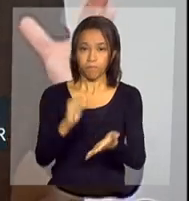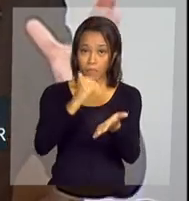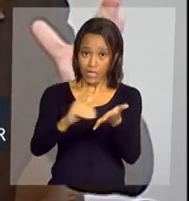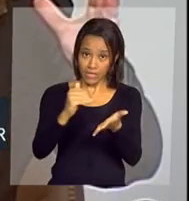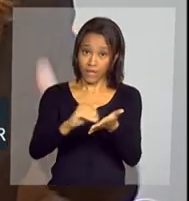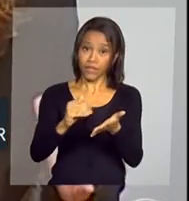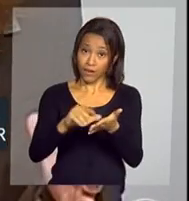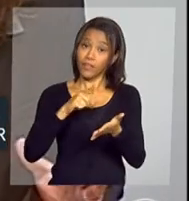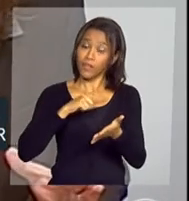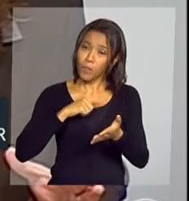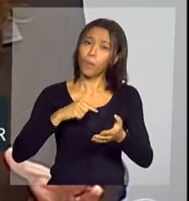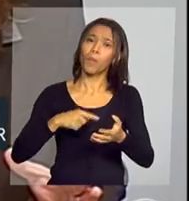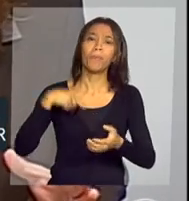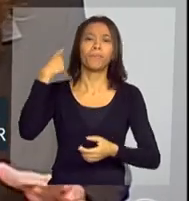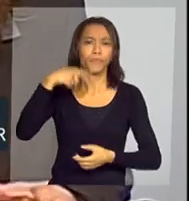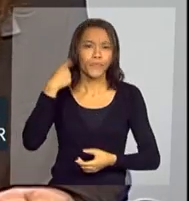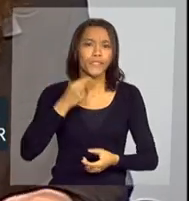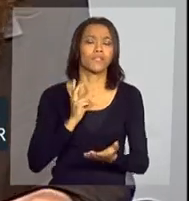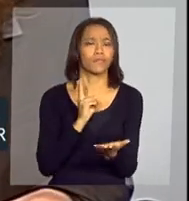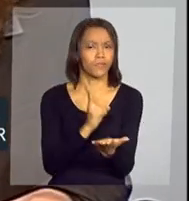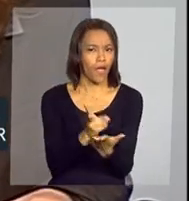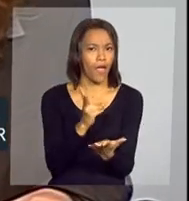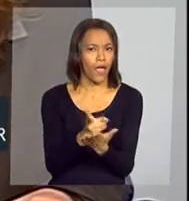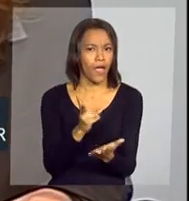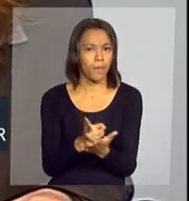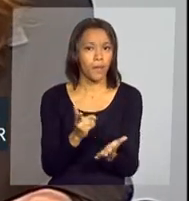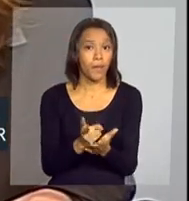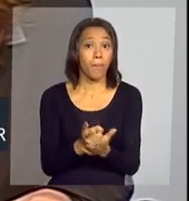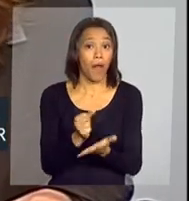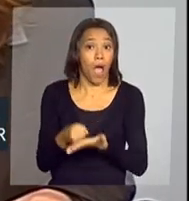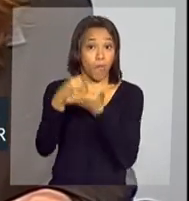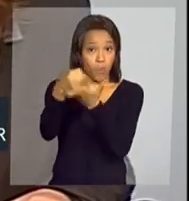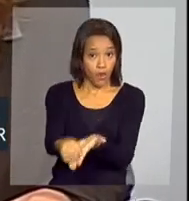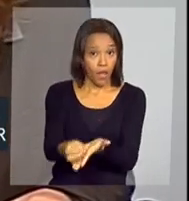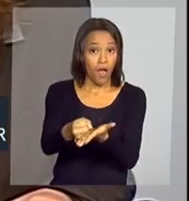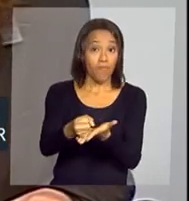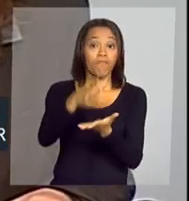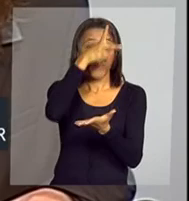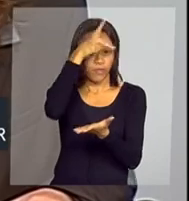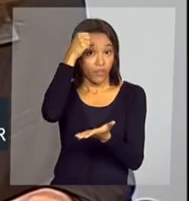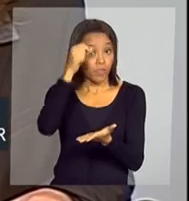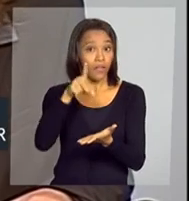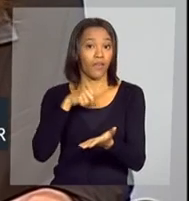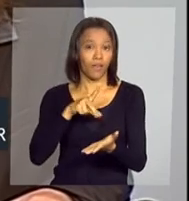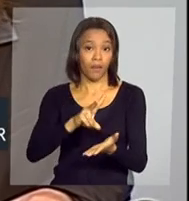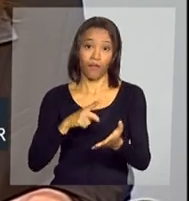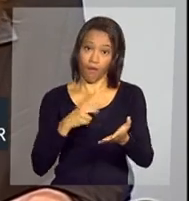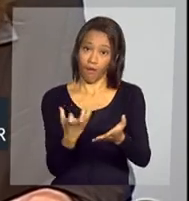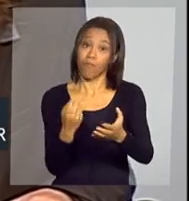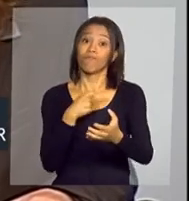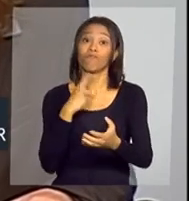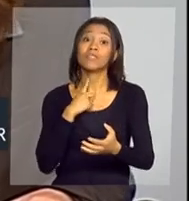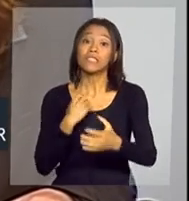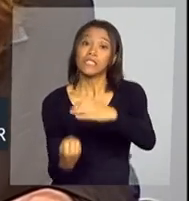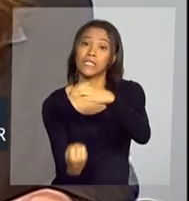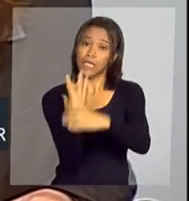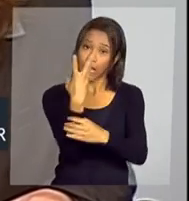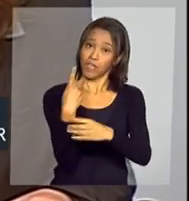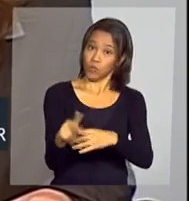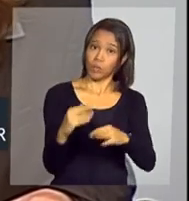secretaria tem uma política permanente para isso tanto Para apoiar Prefeito que queiram criar procons na sua cidade